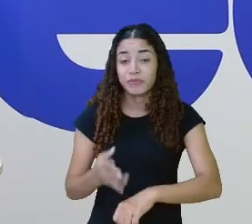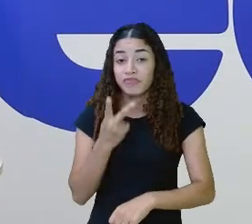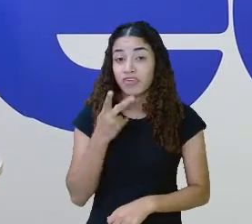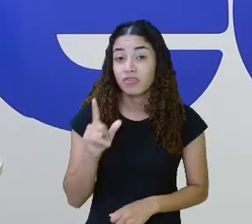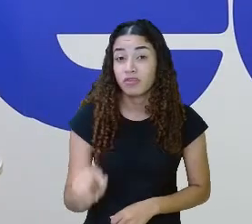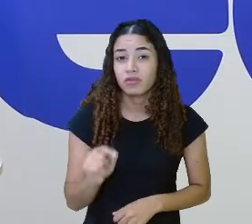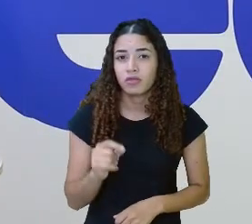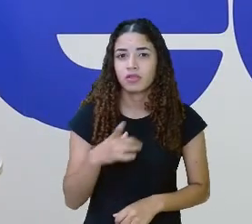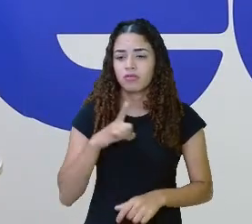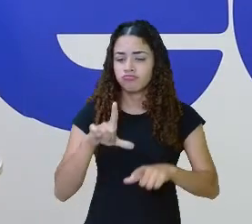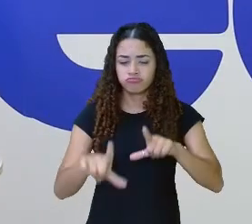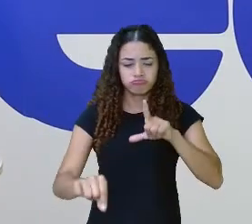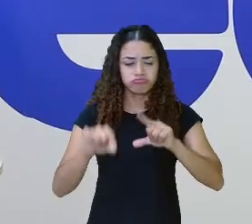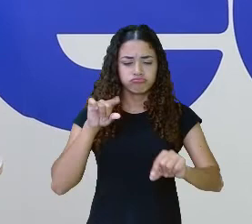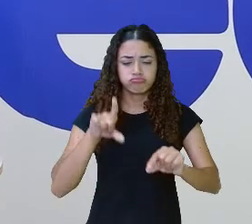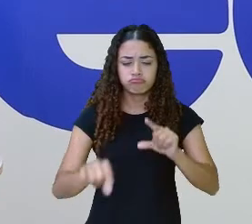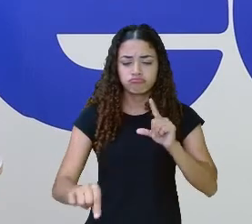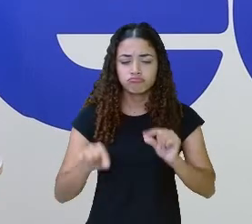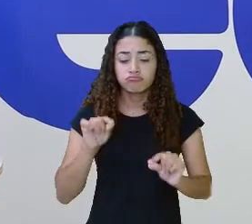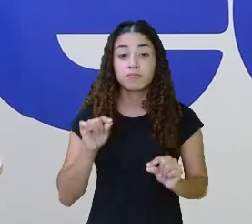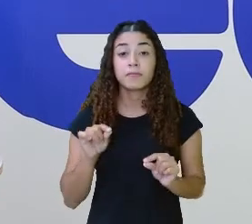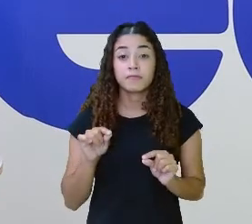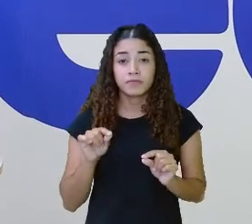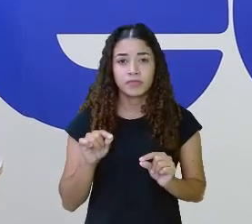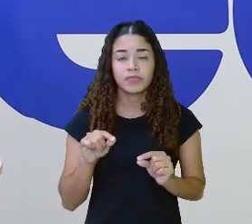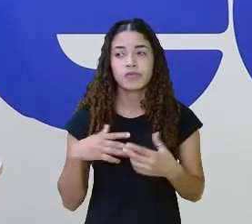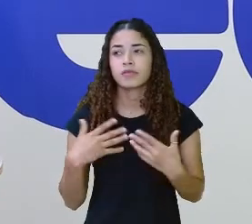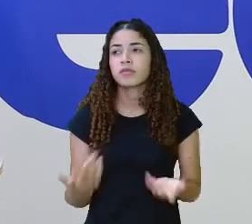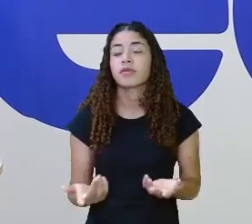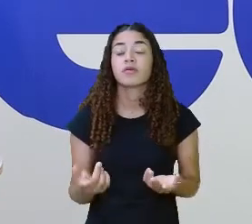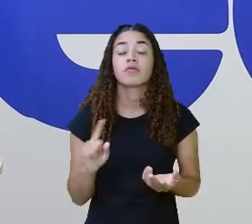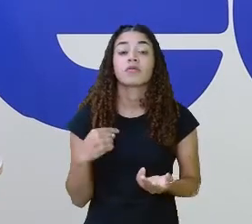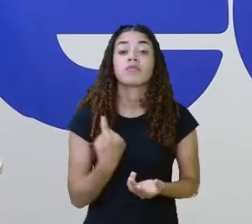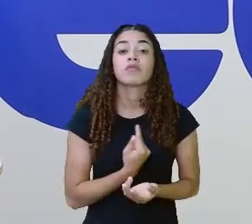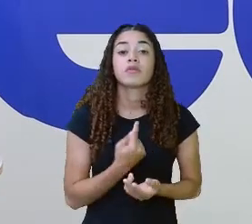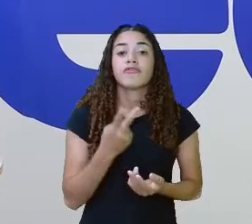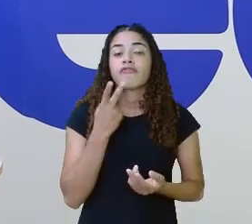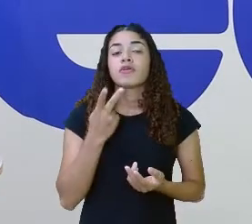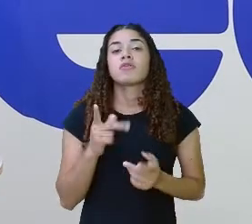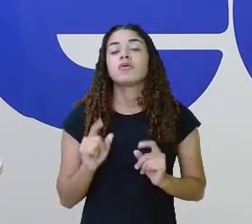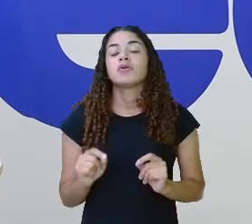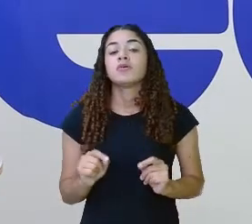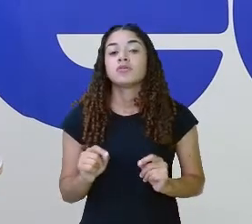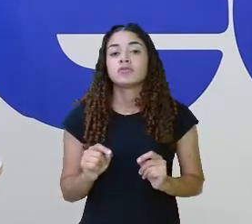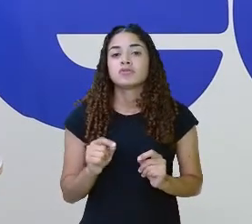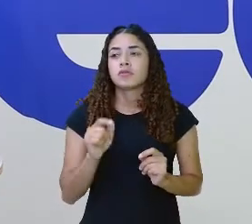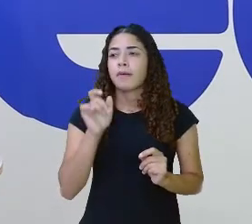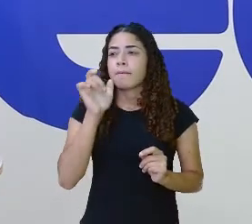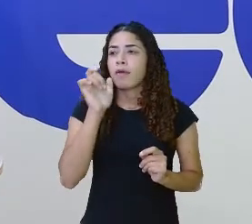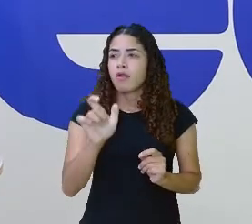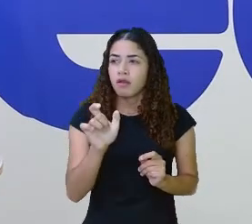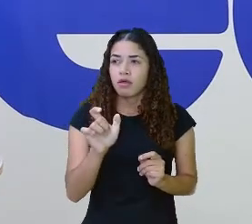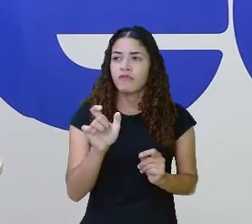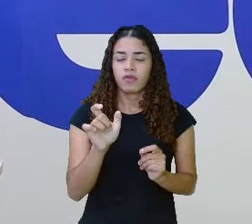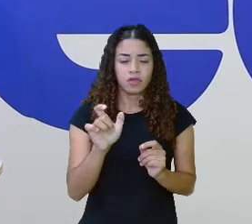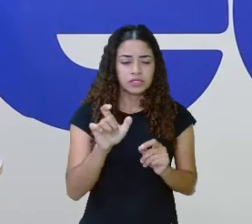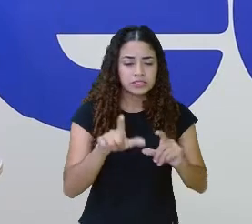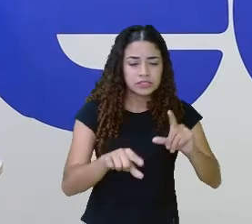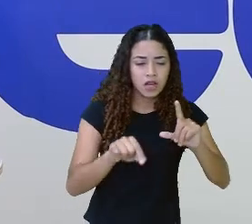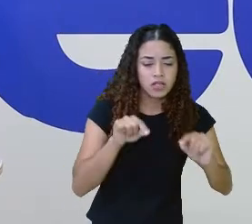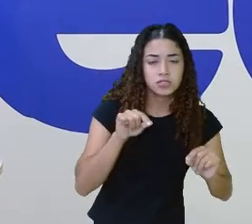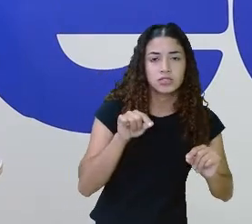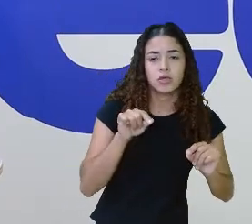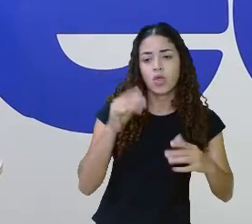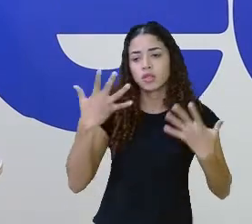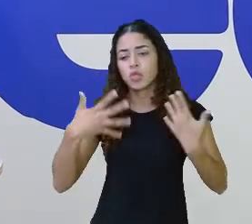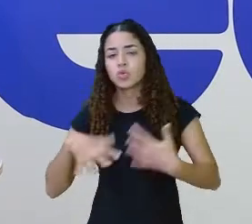questão aí de selecionar, né? E aí, vamos logo falar o que essas duas palavras querem informar nesta